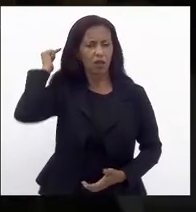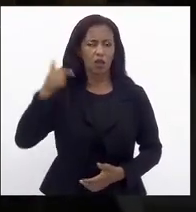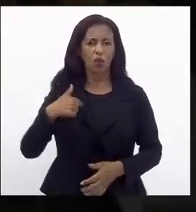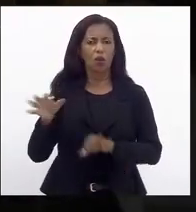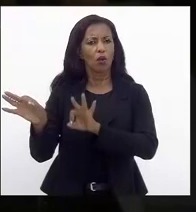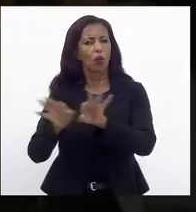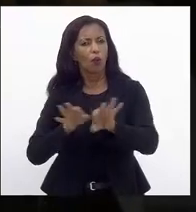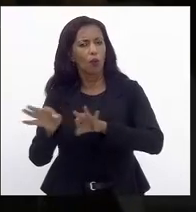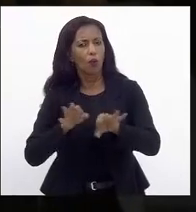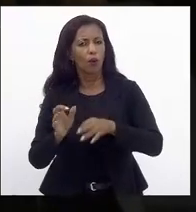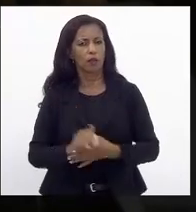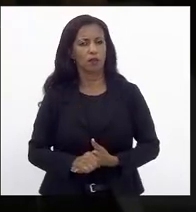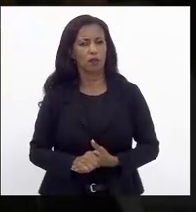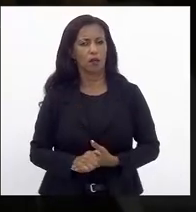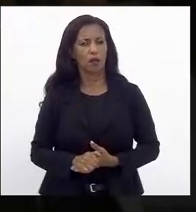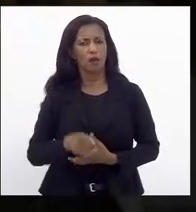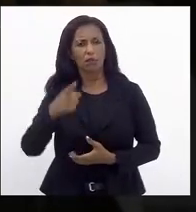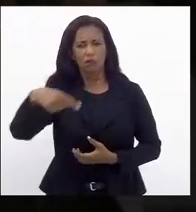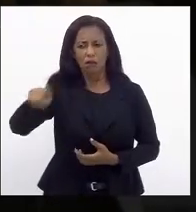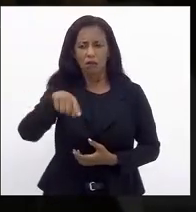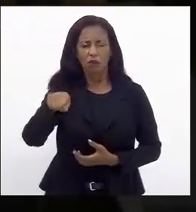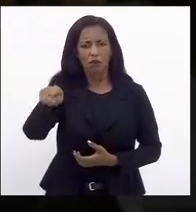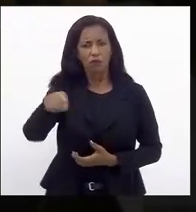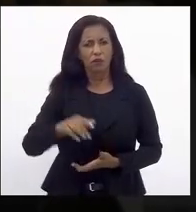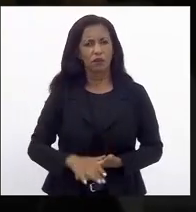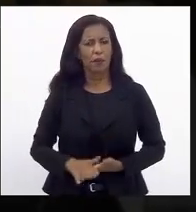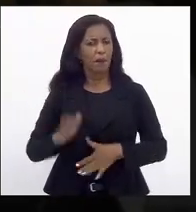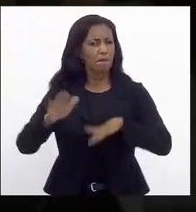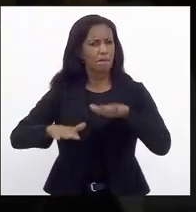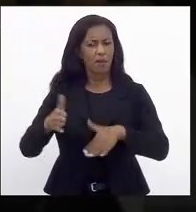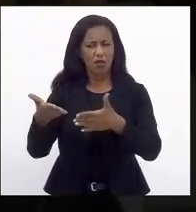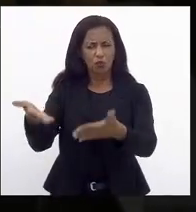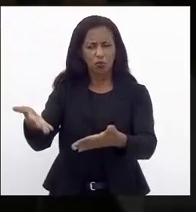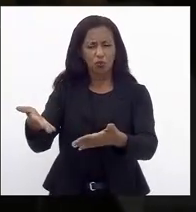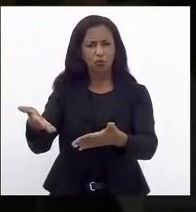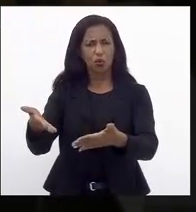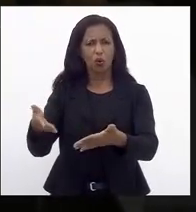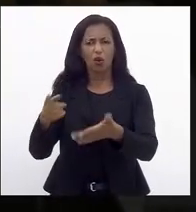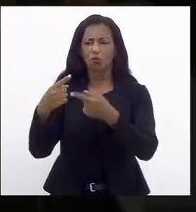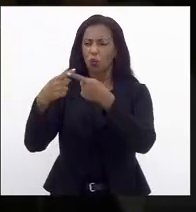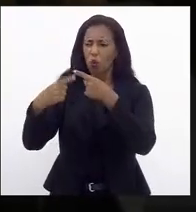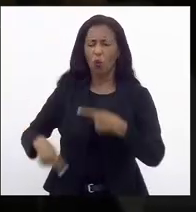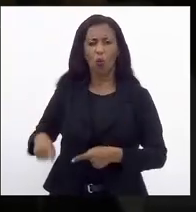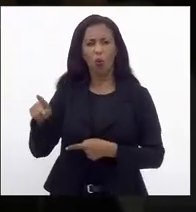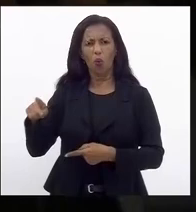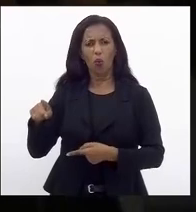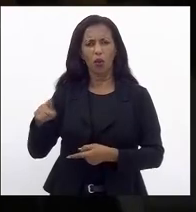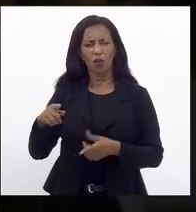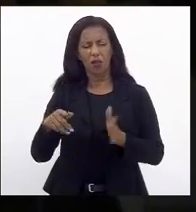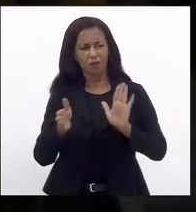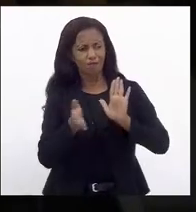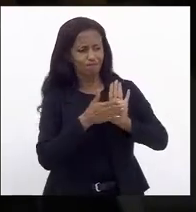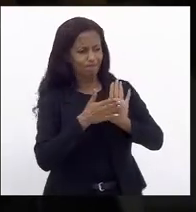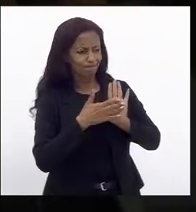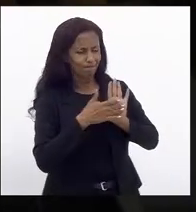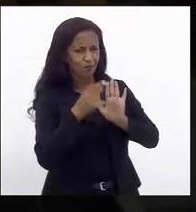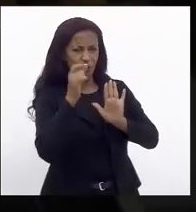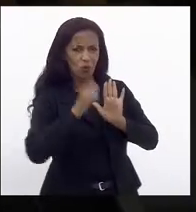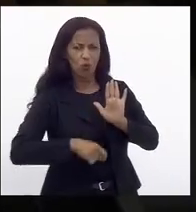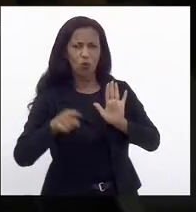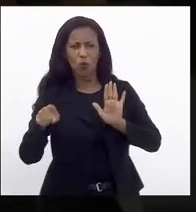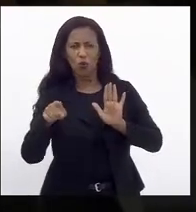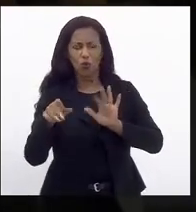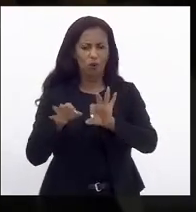parabenizar você excelência que vossa excelência mesmo descordando do pacote viu e construiu as